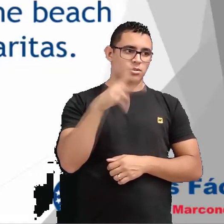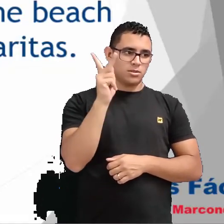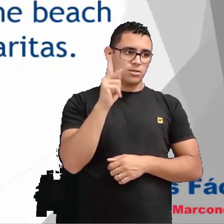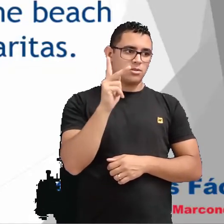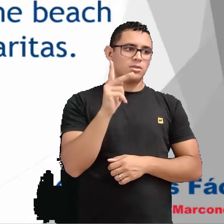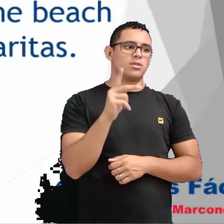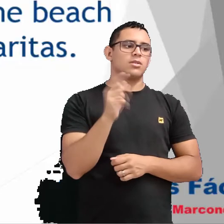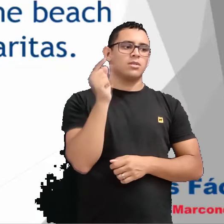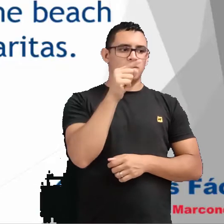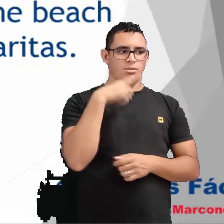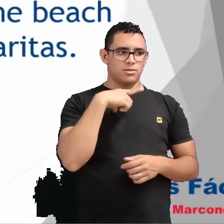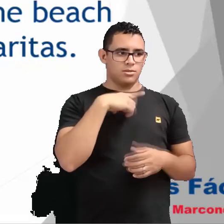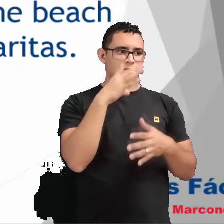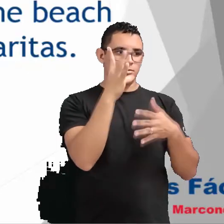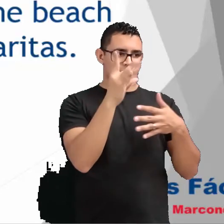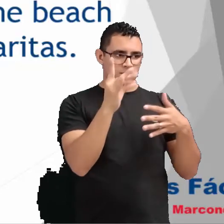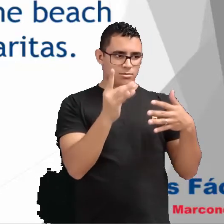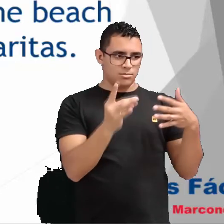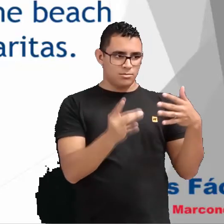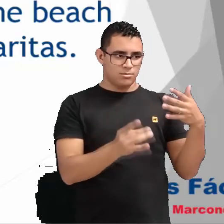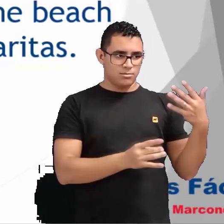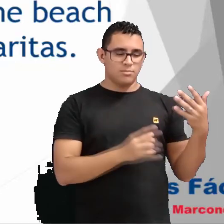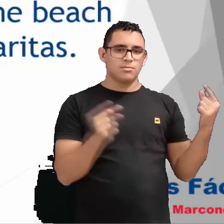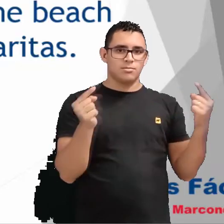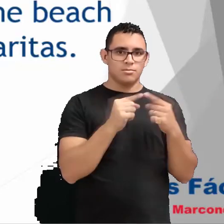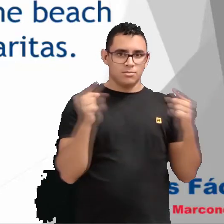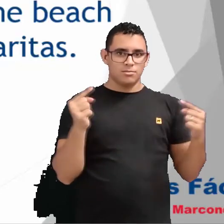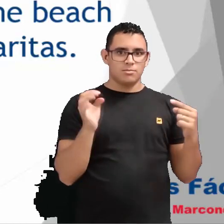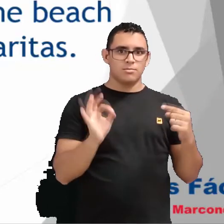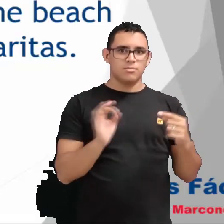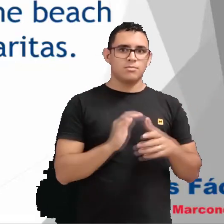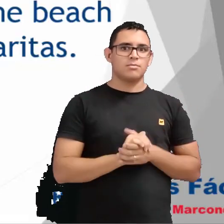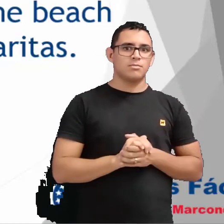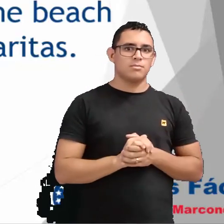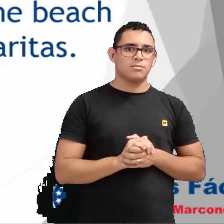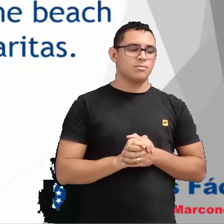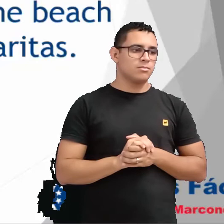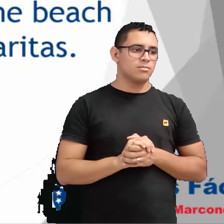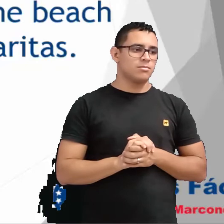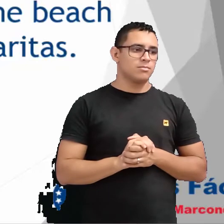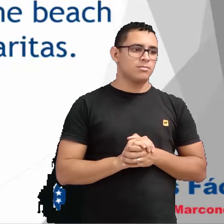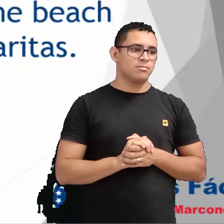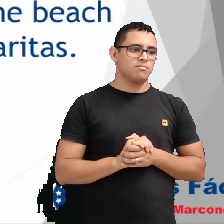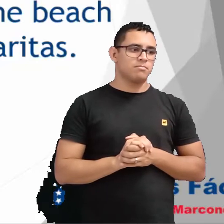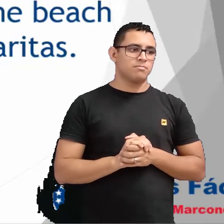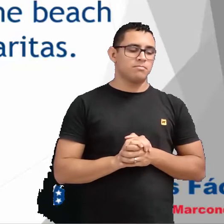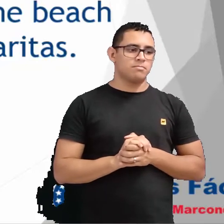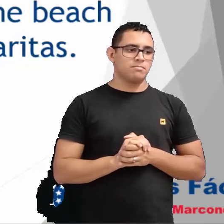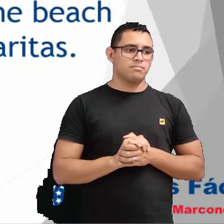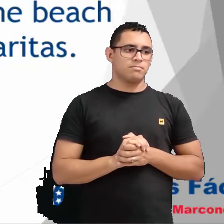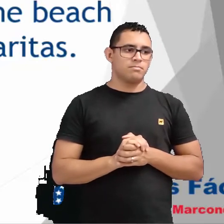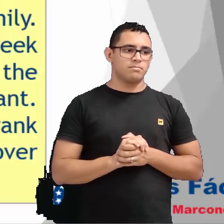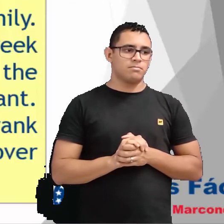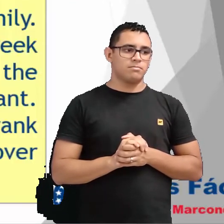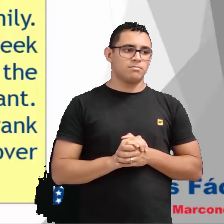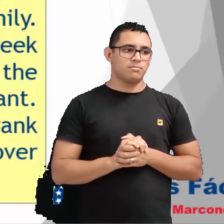drank é o passado do verbo to drink. Então, drank é a conjugação do verbo to drink para todas as pessoas no simple